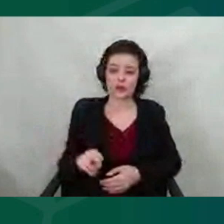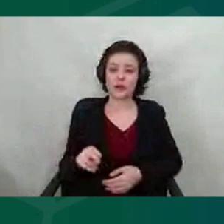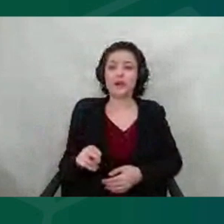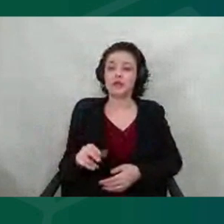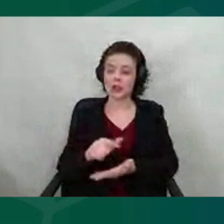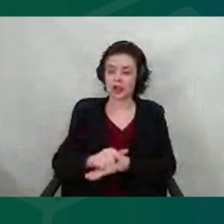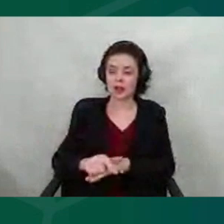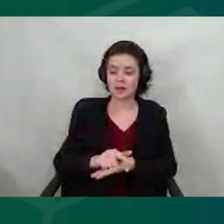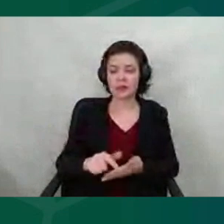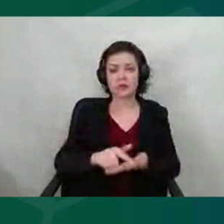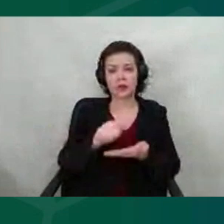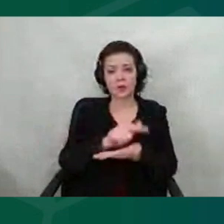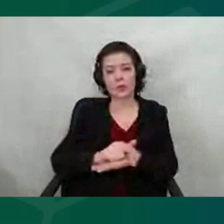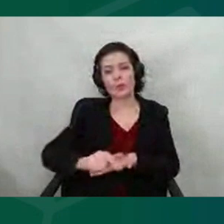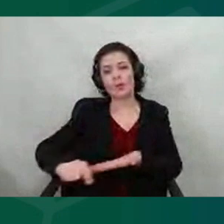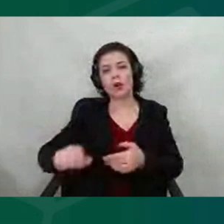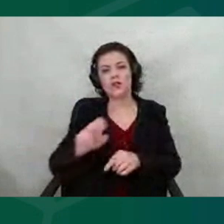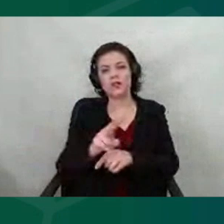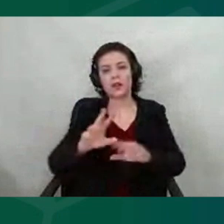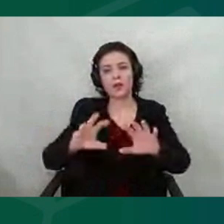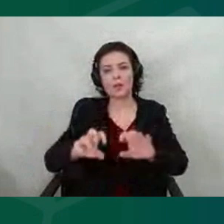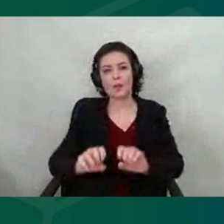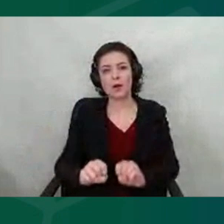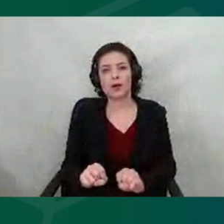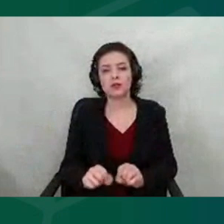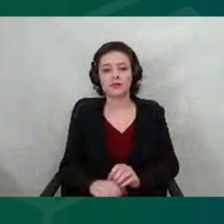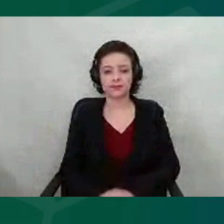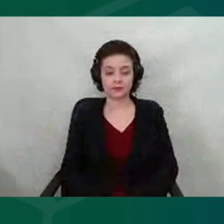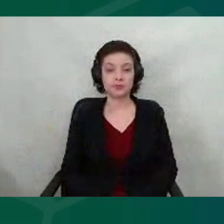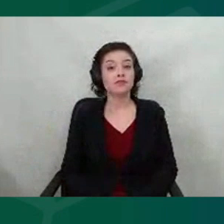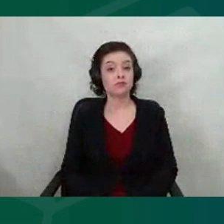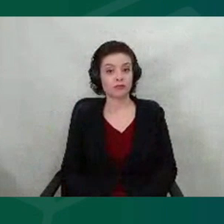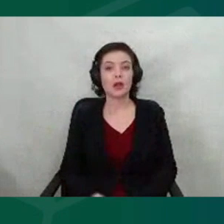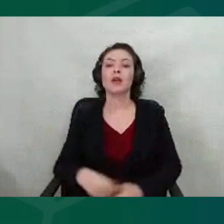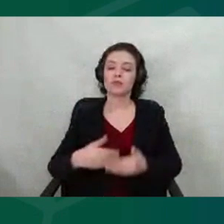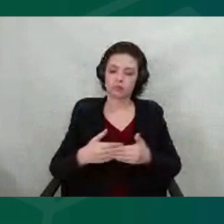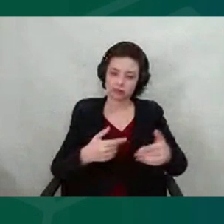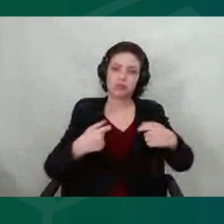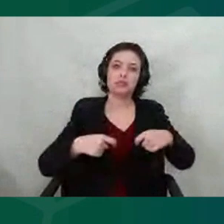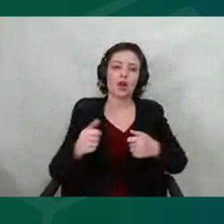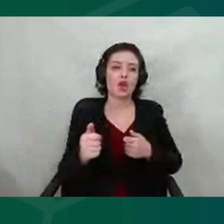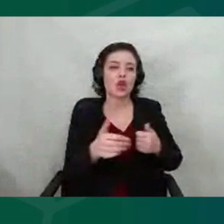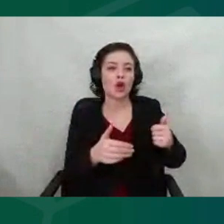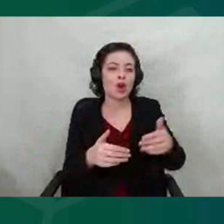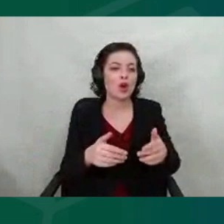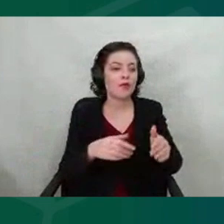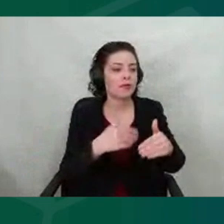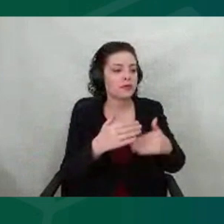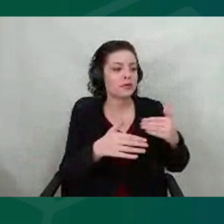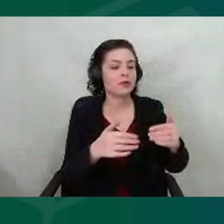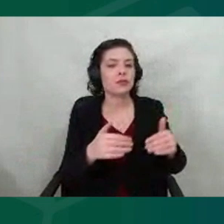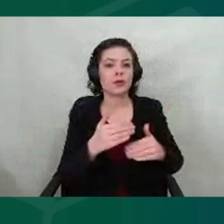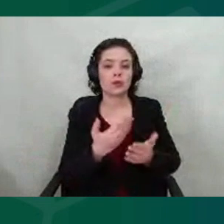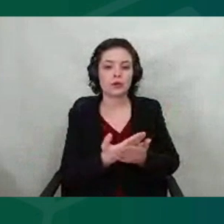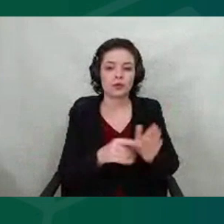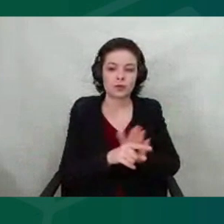desinfecção e a inativação do vírus. E é claro que novos estudos, eles devem ser desenvolvidos a fim aí de enriquecer